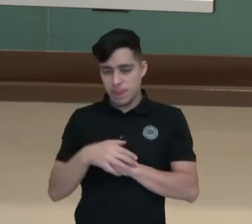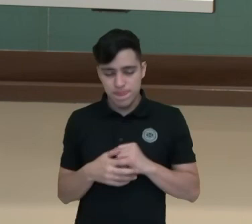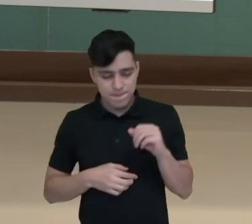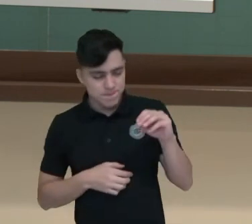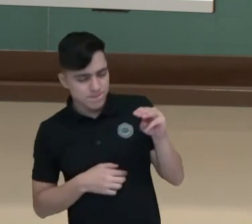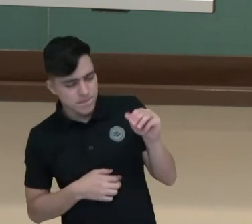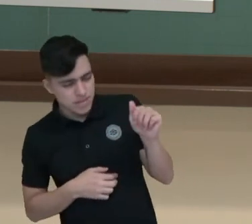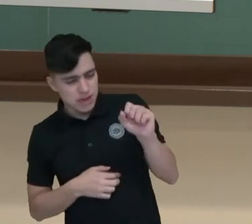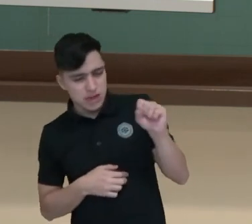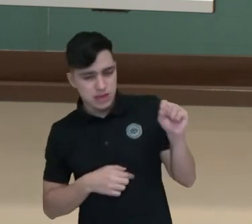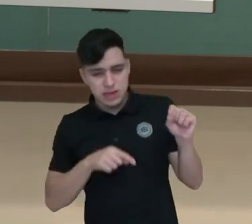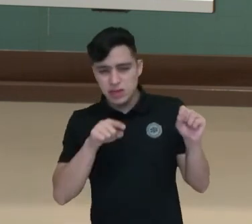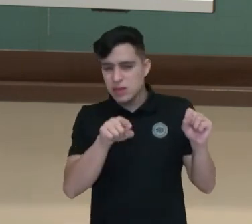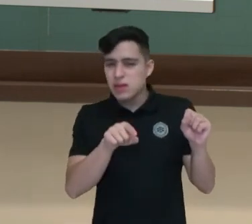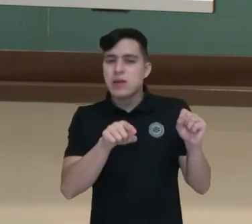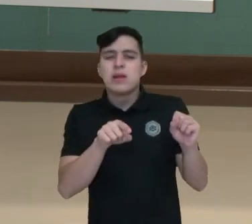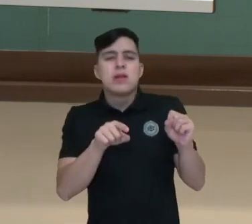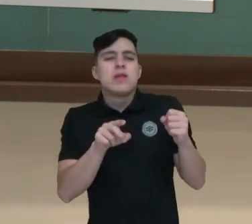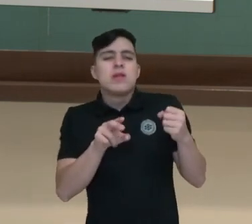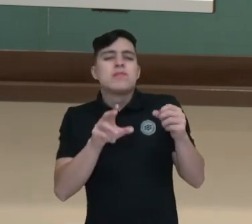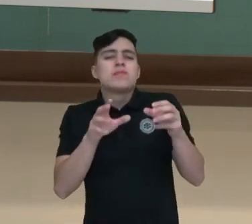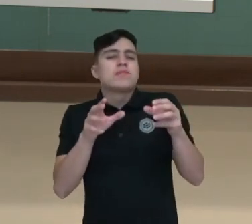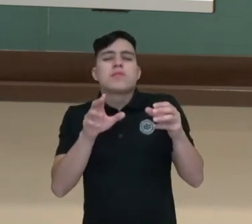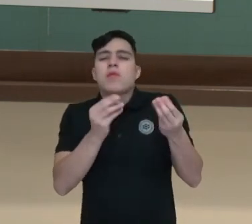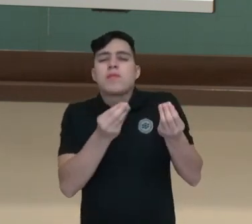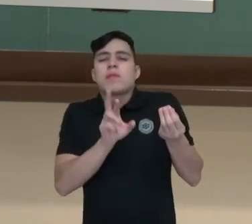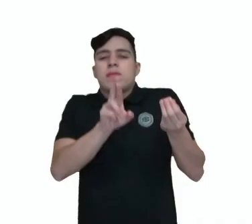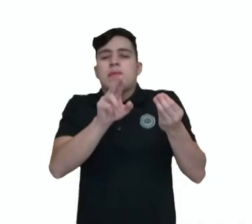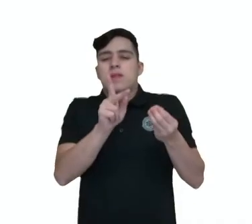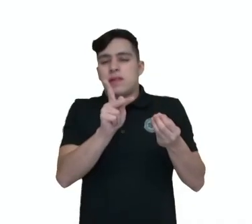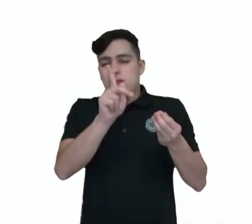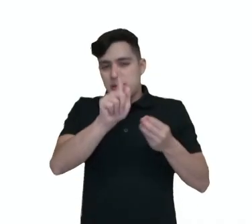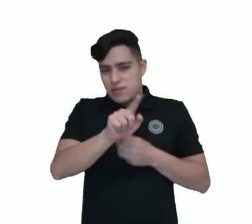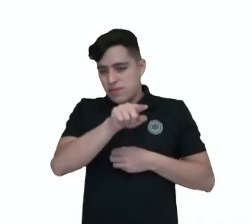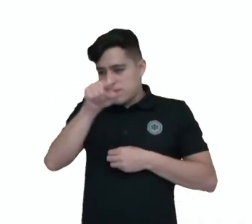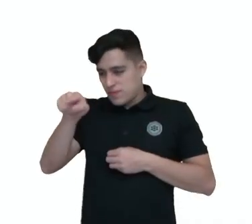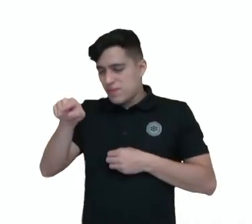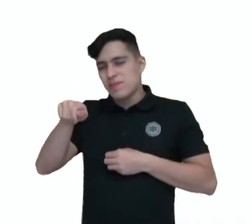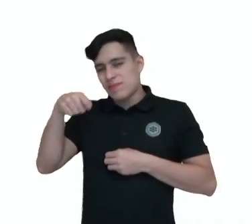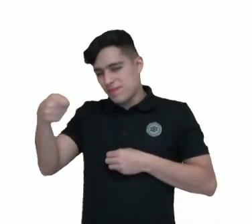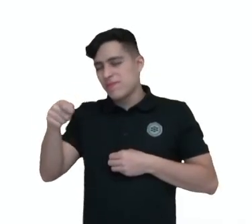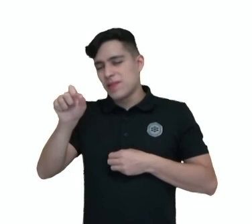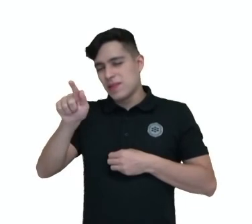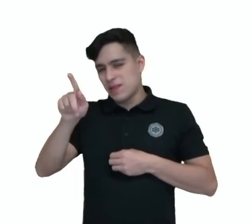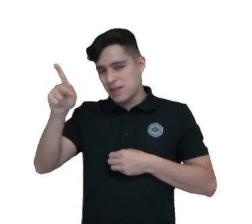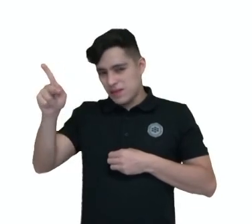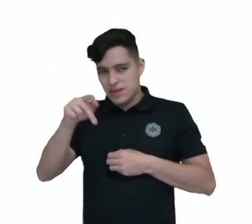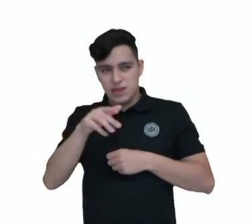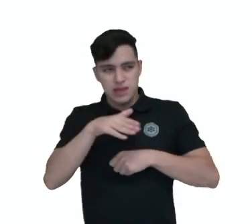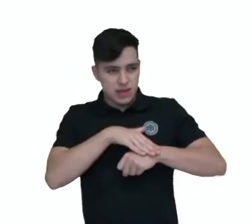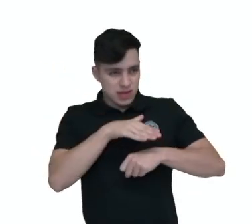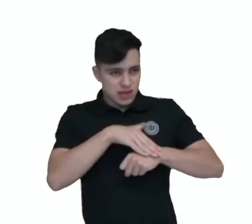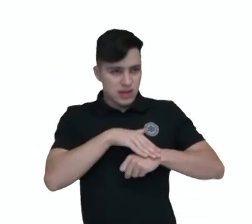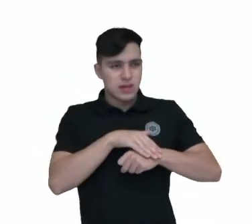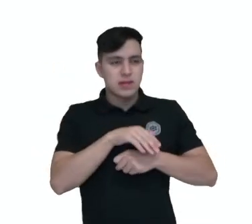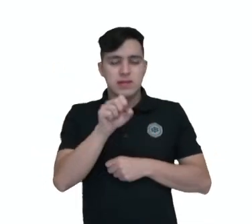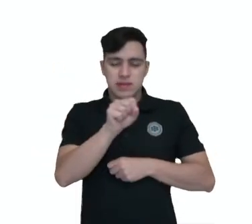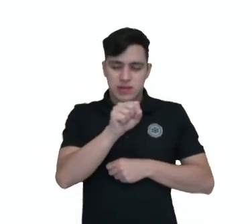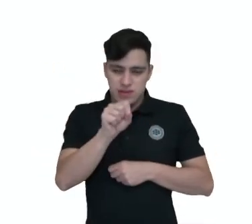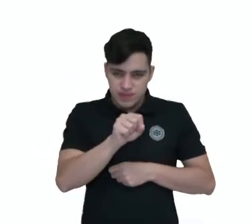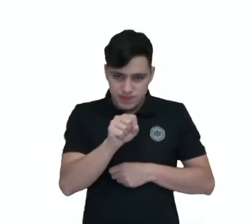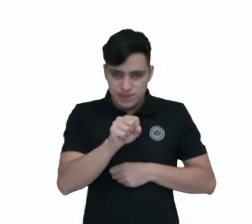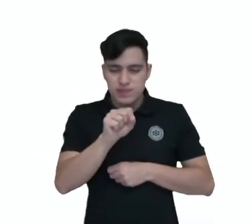massa, unidade de medida, quilograma, símbolo kg. Tempo,